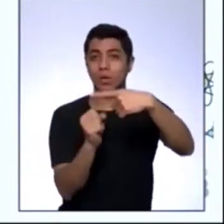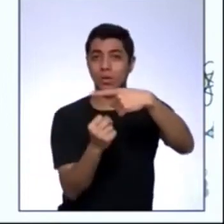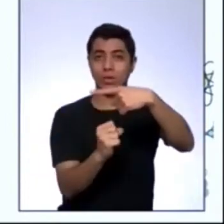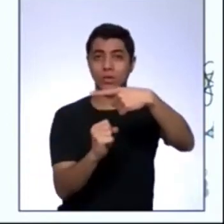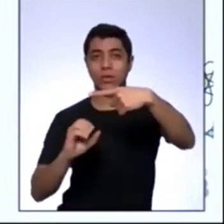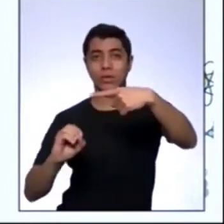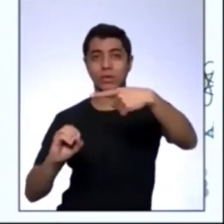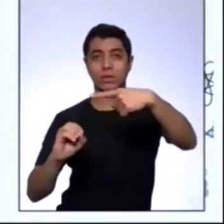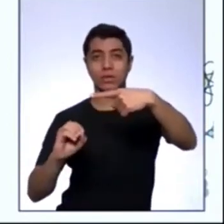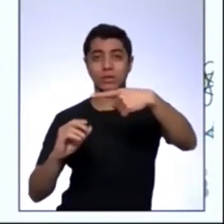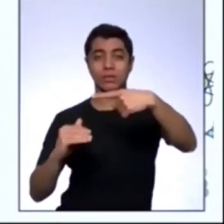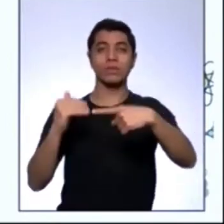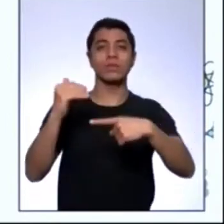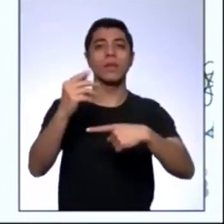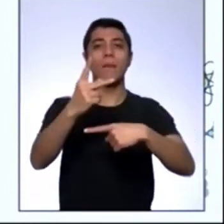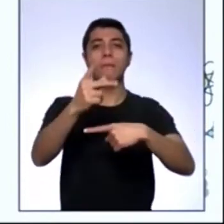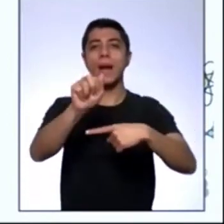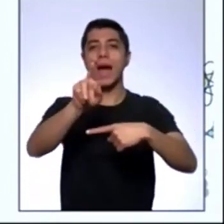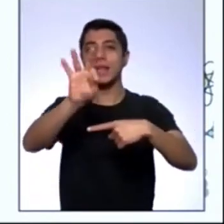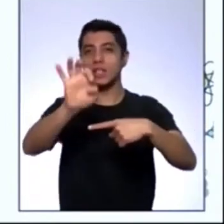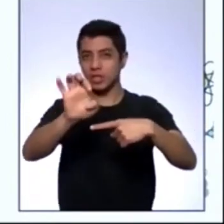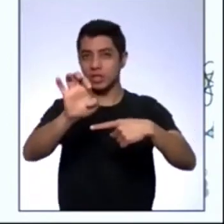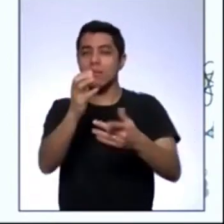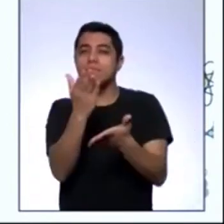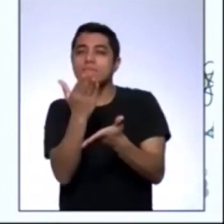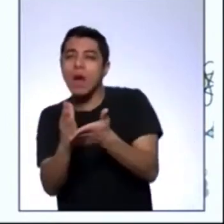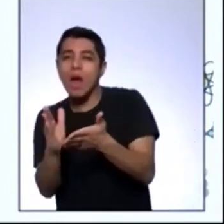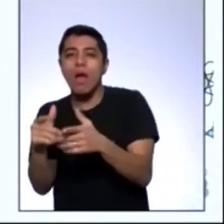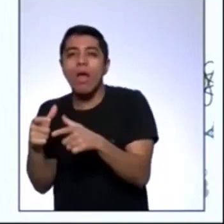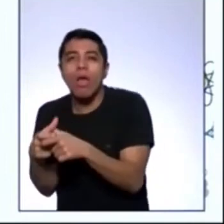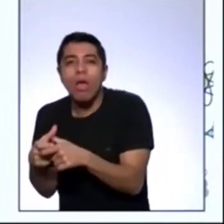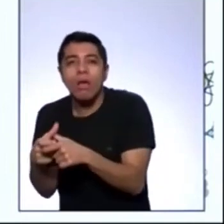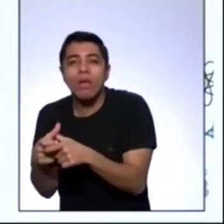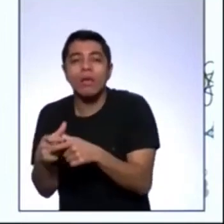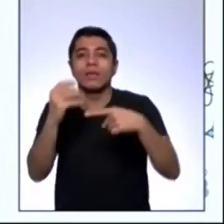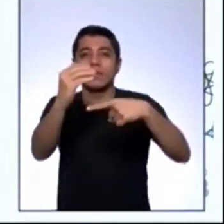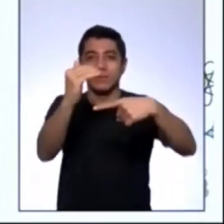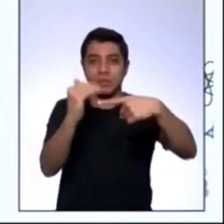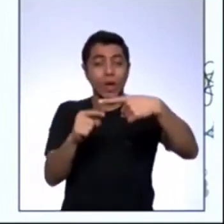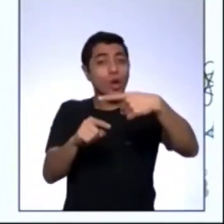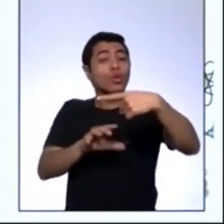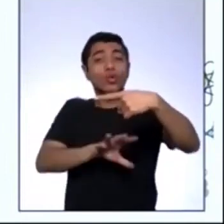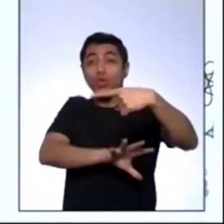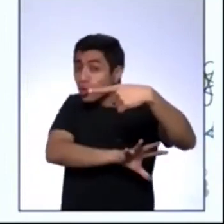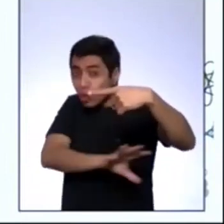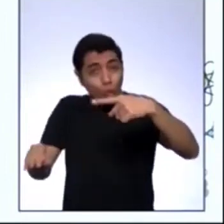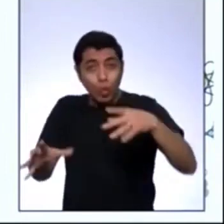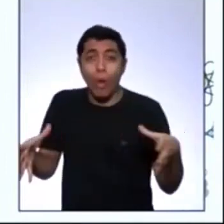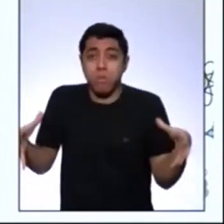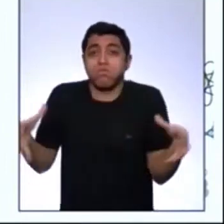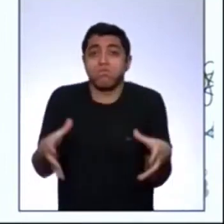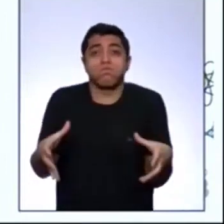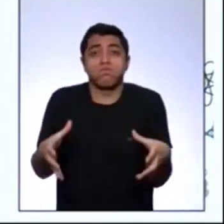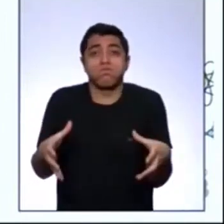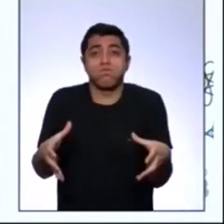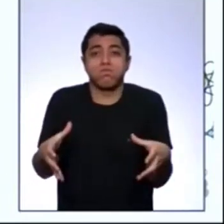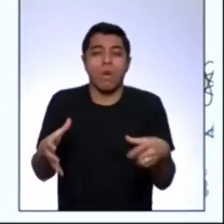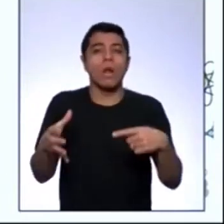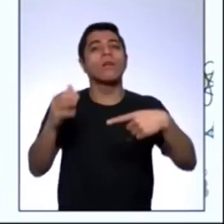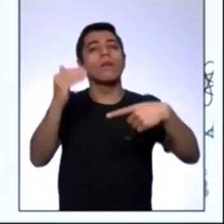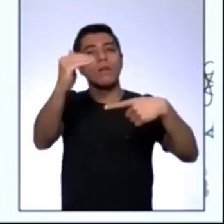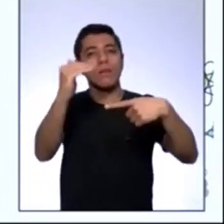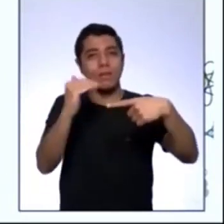a parte pelo todo já dá direto 0,5 mais conhecido como